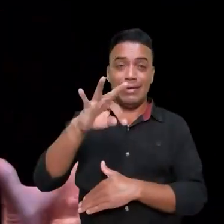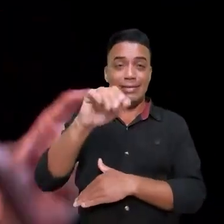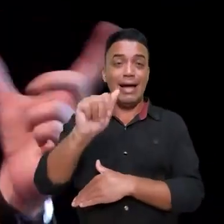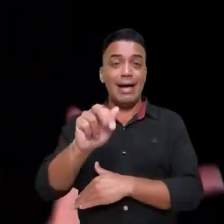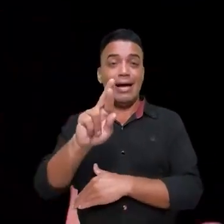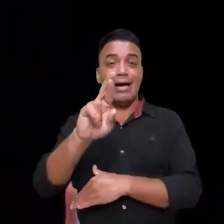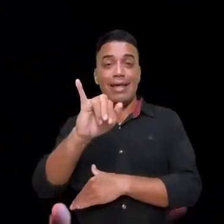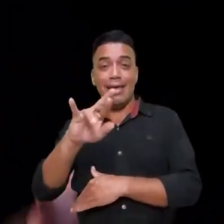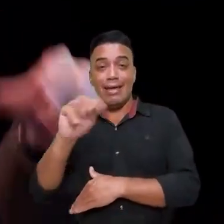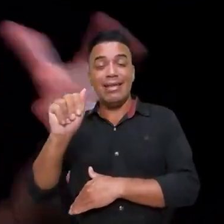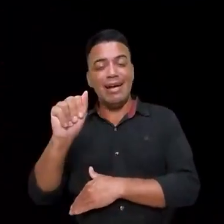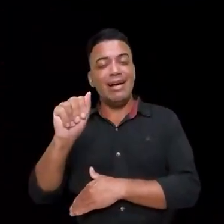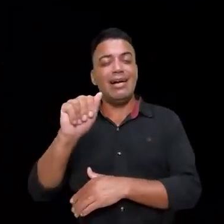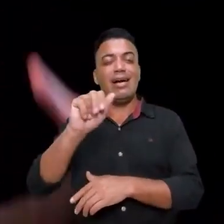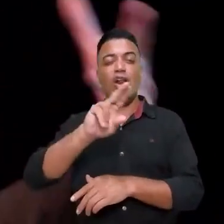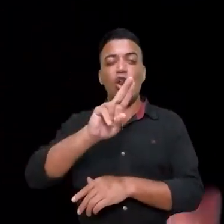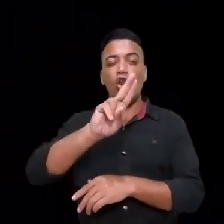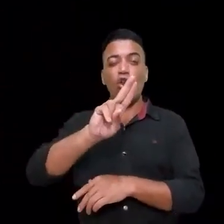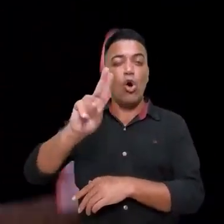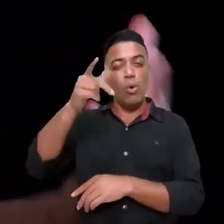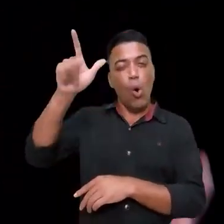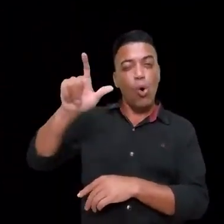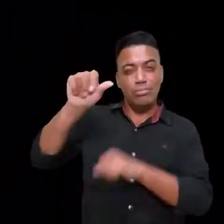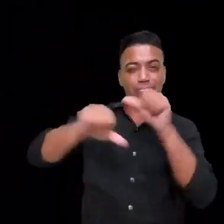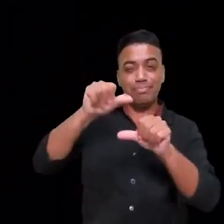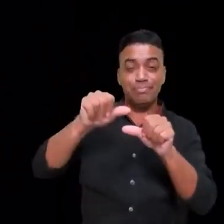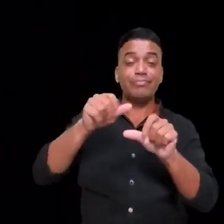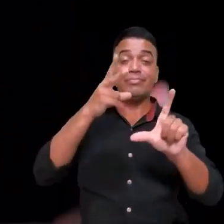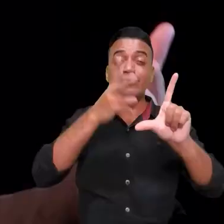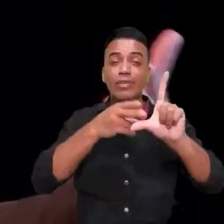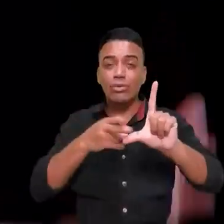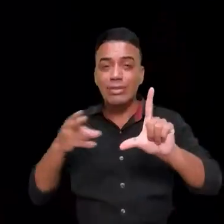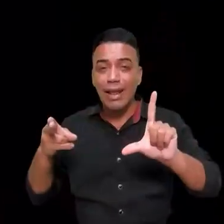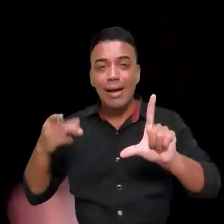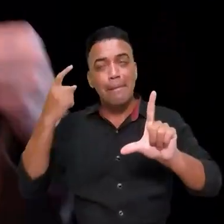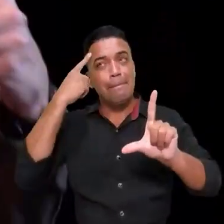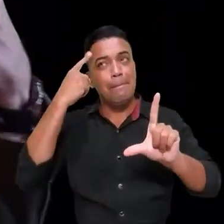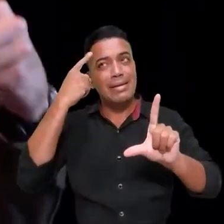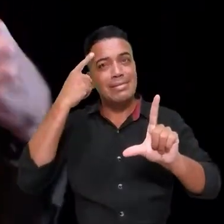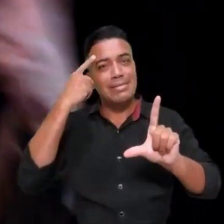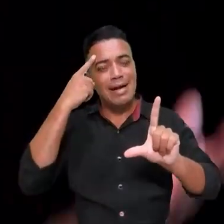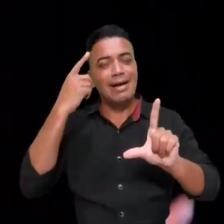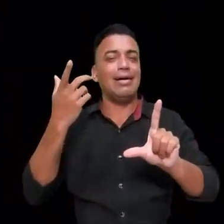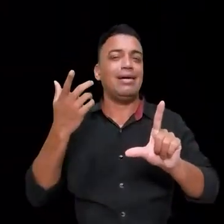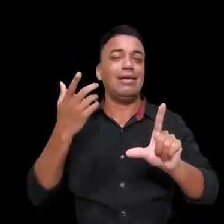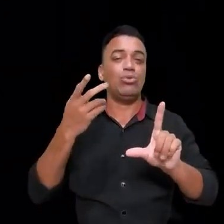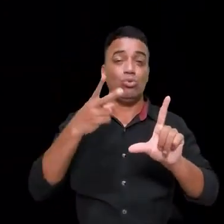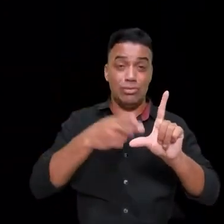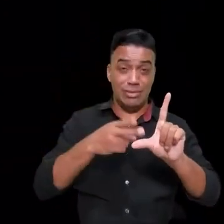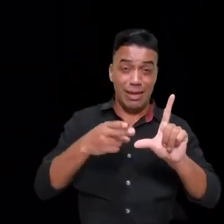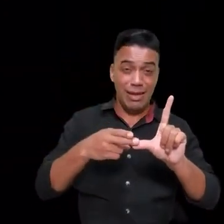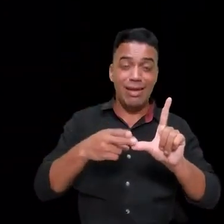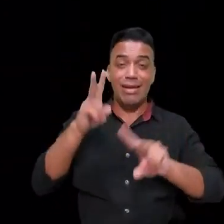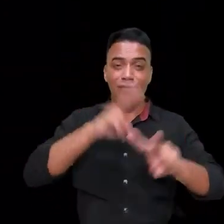teve o título de Menina de Aluguel, também é um seriado pensado como série